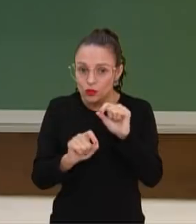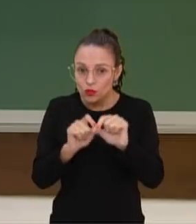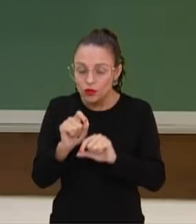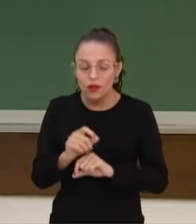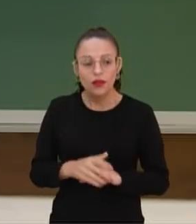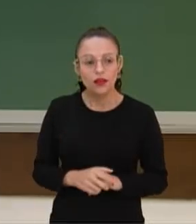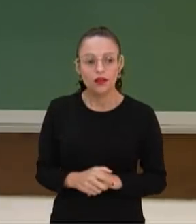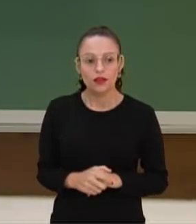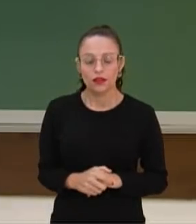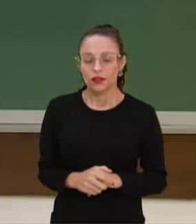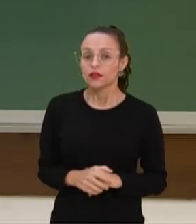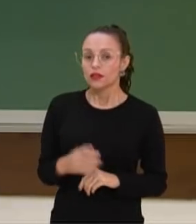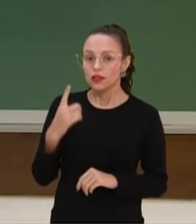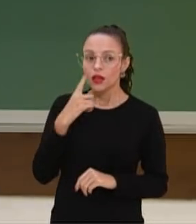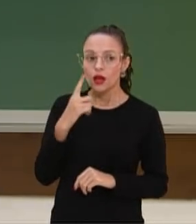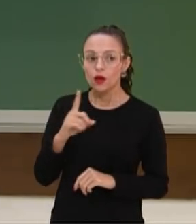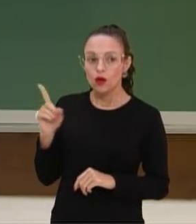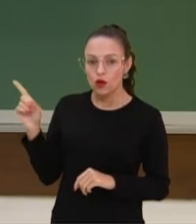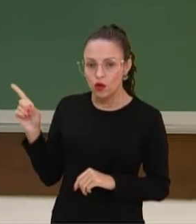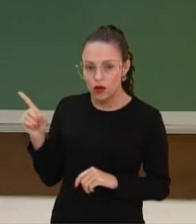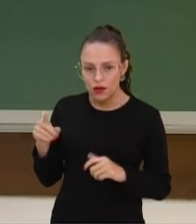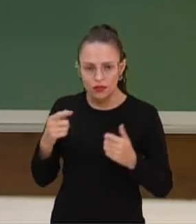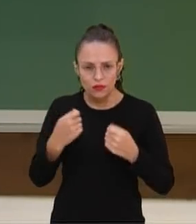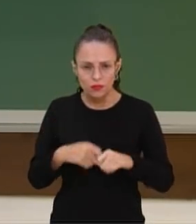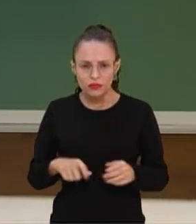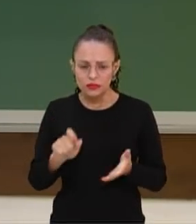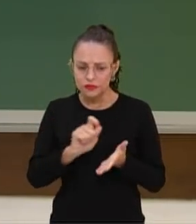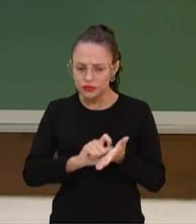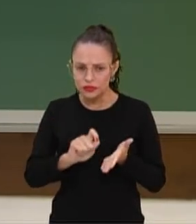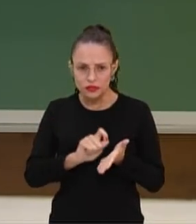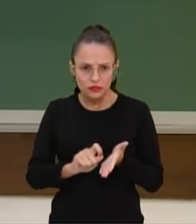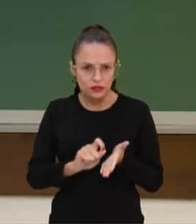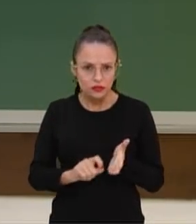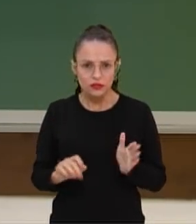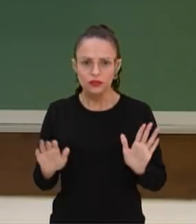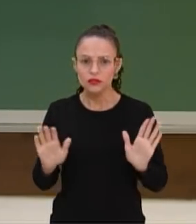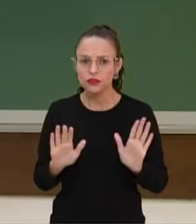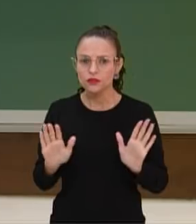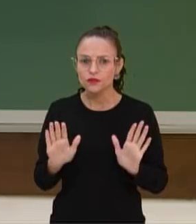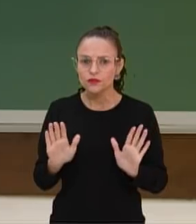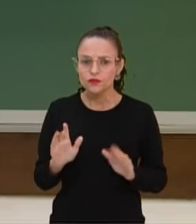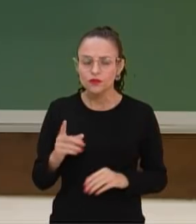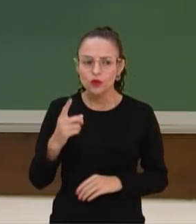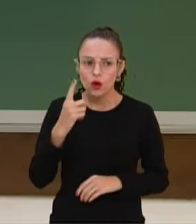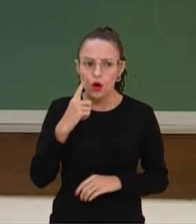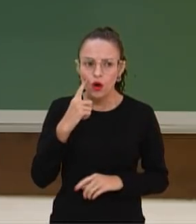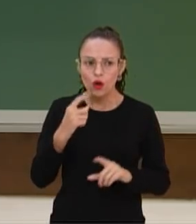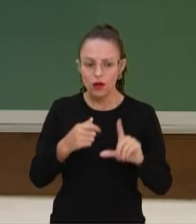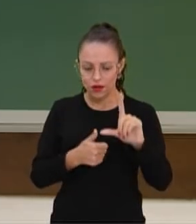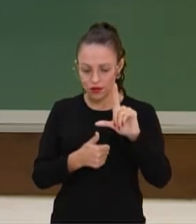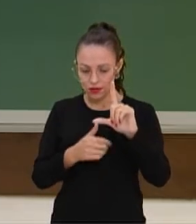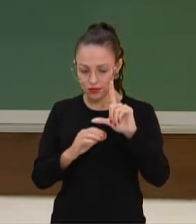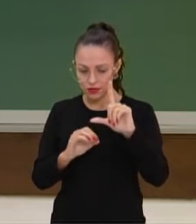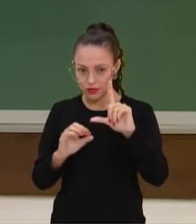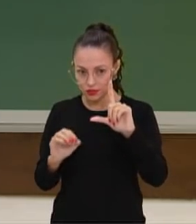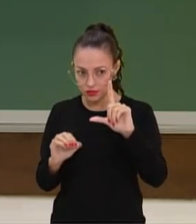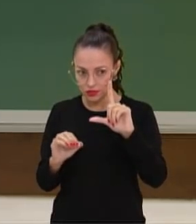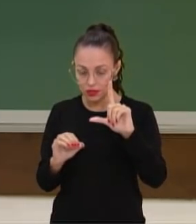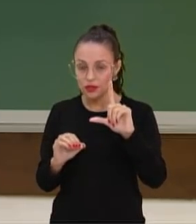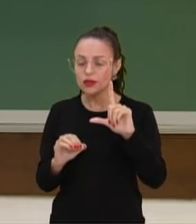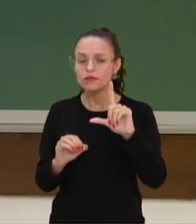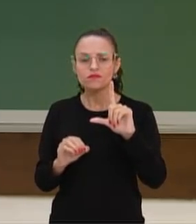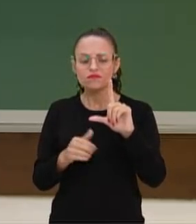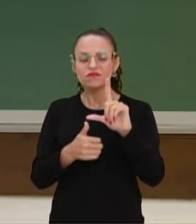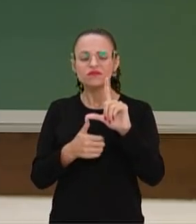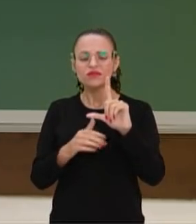aqui, a gente nem precisaria escrever a base, né? Na verdade, a base 100 a gente escreve, mas se a base fosse 10,